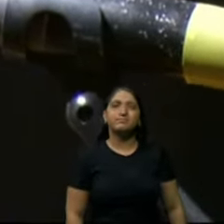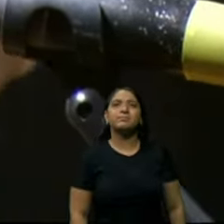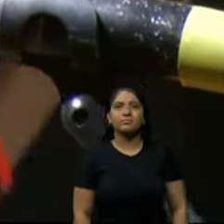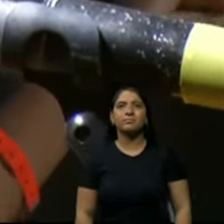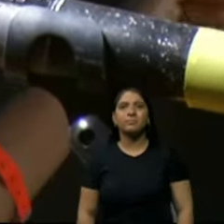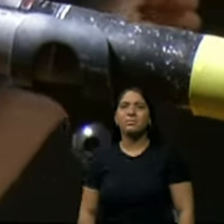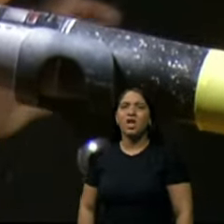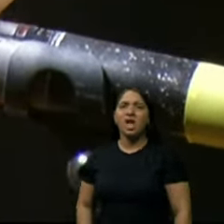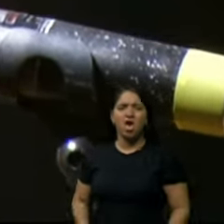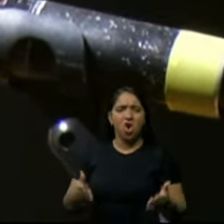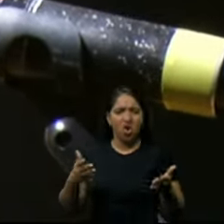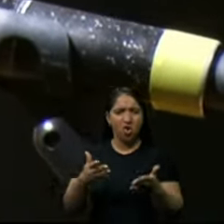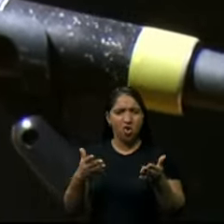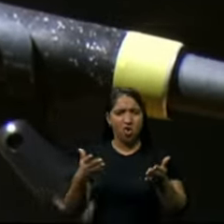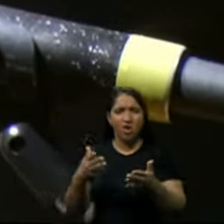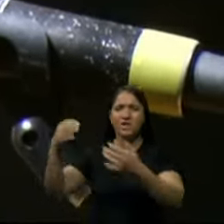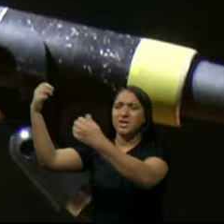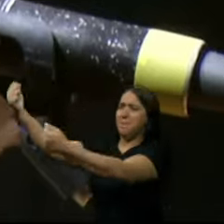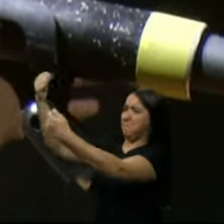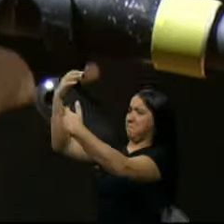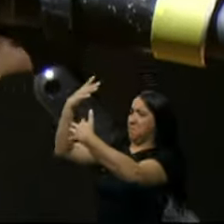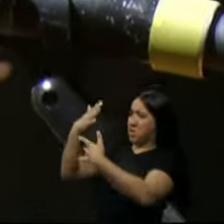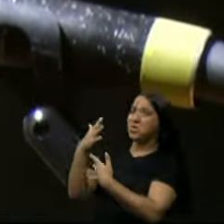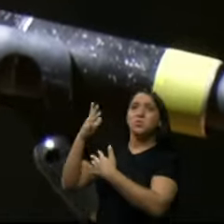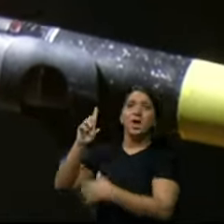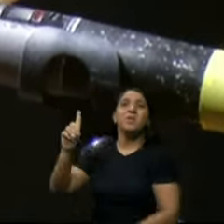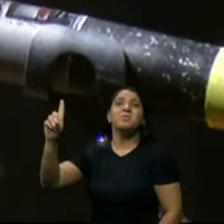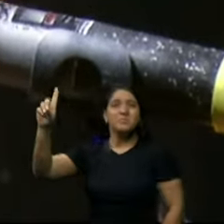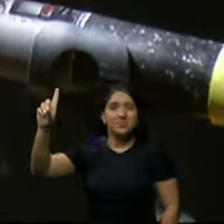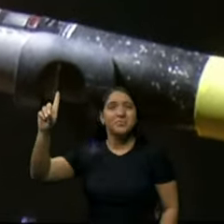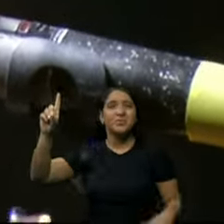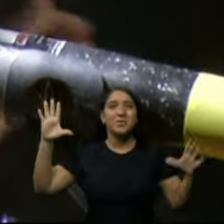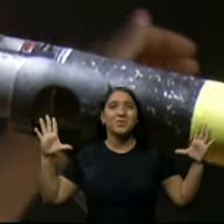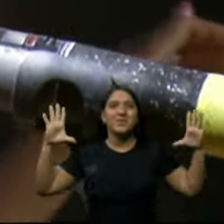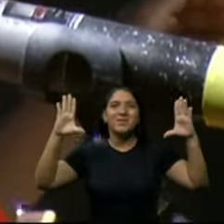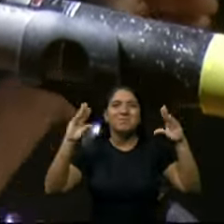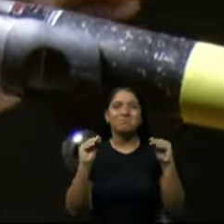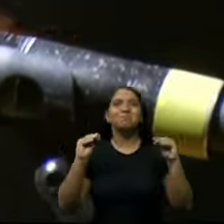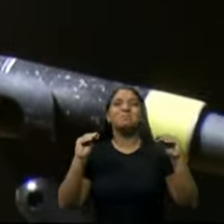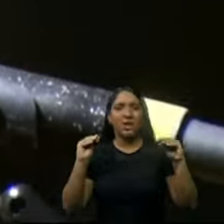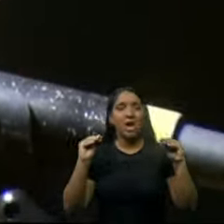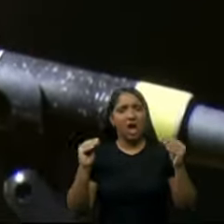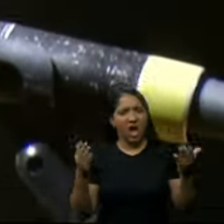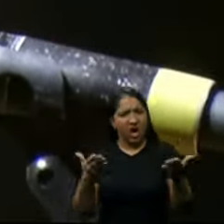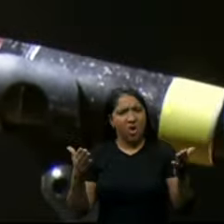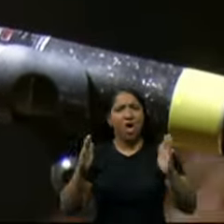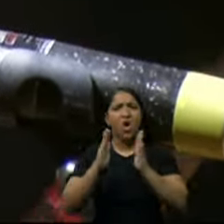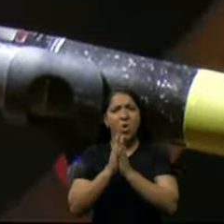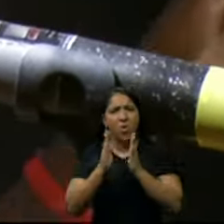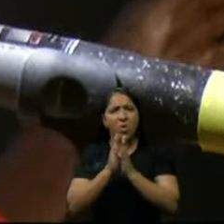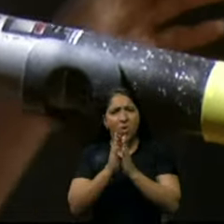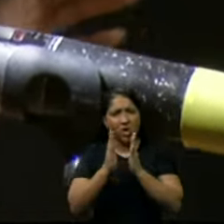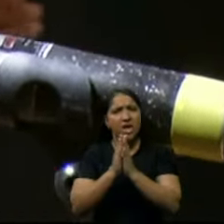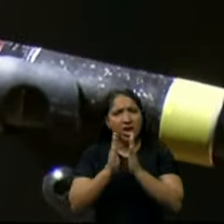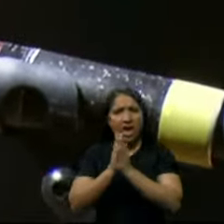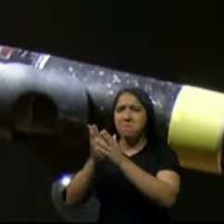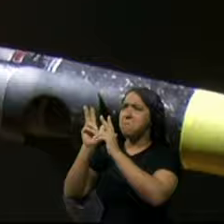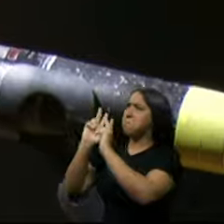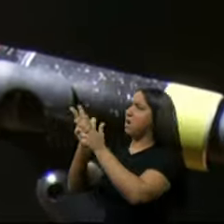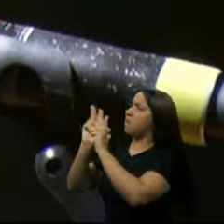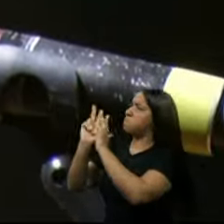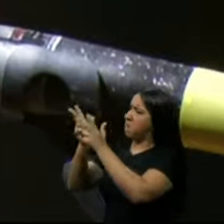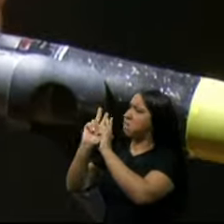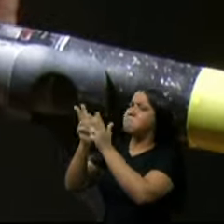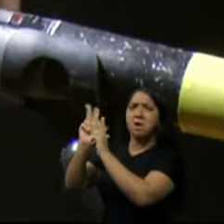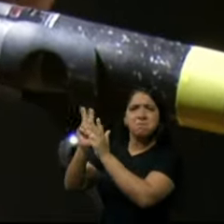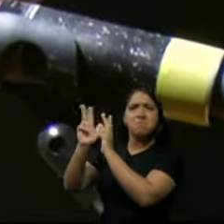Olá seja embriagado pela presença do espírito santo nesta noite começa a orar agora abra sua boca começa a orar